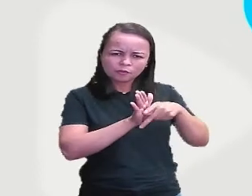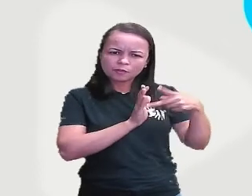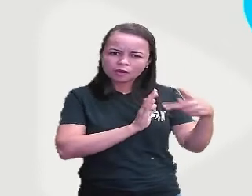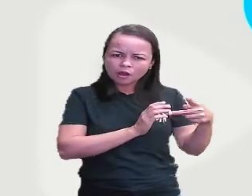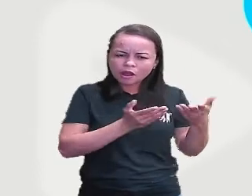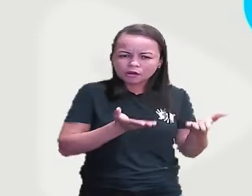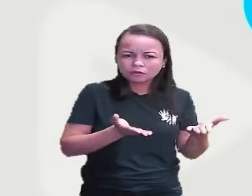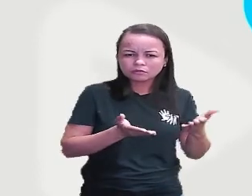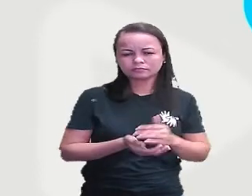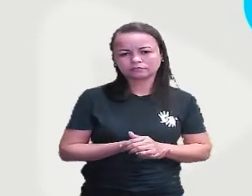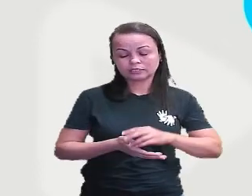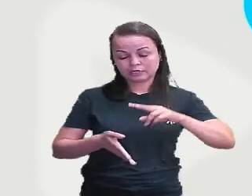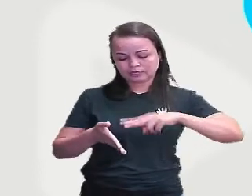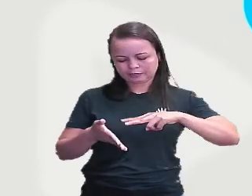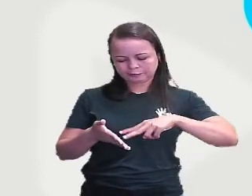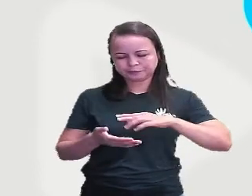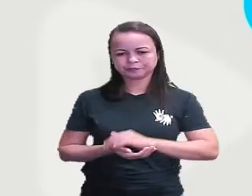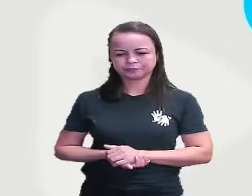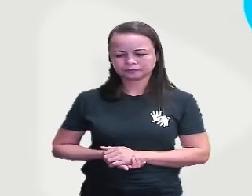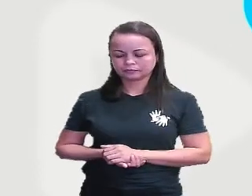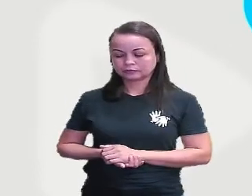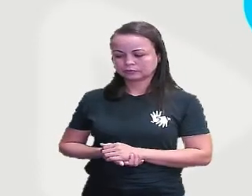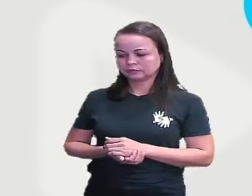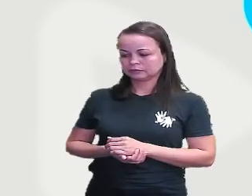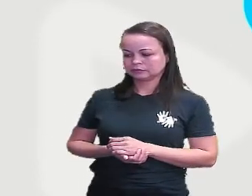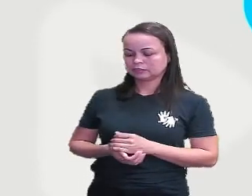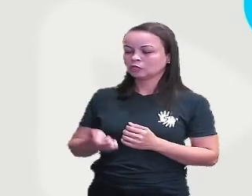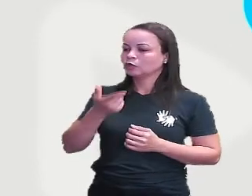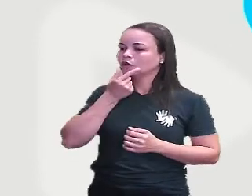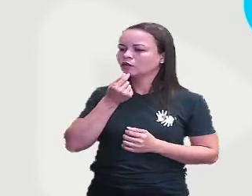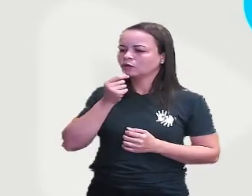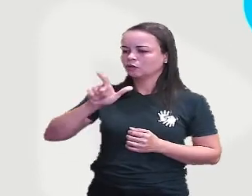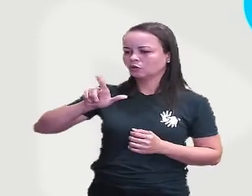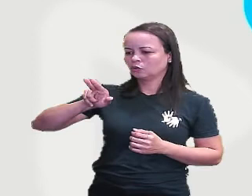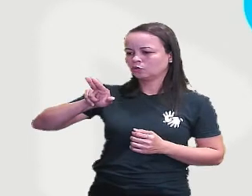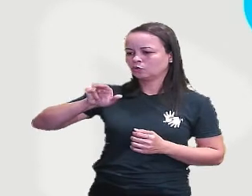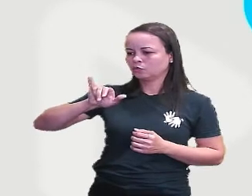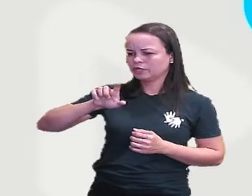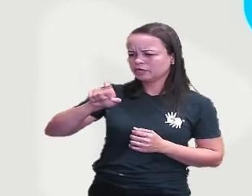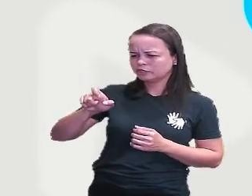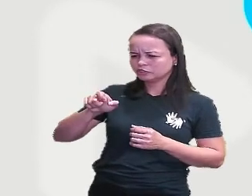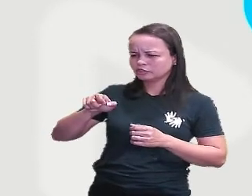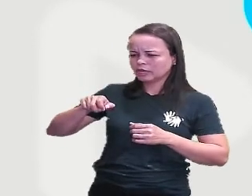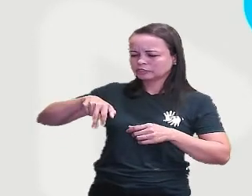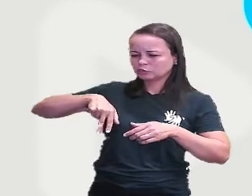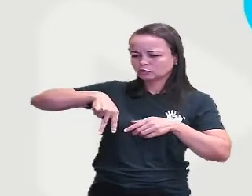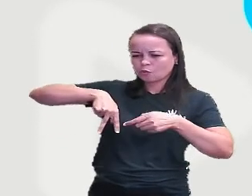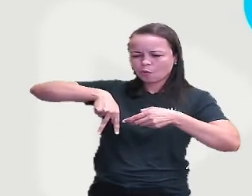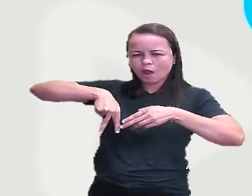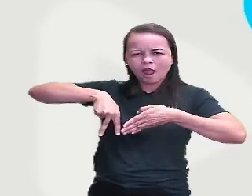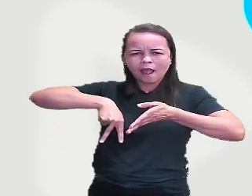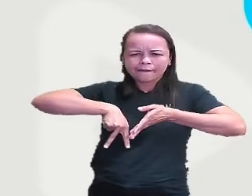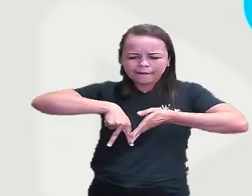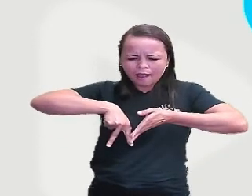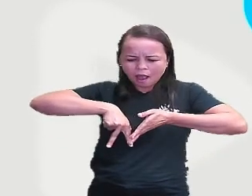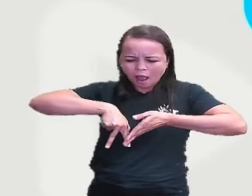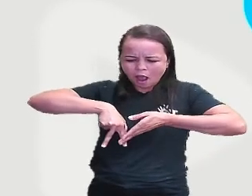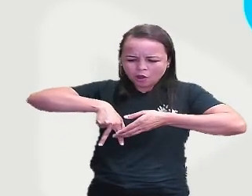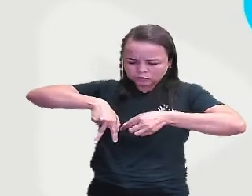escreveu. Luiz, a sua braguilha está aberta. A minha braguilha está